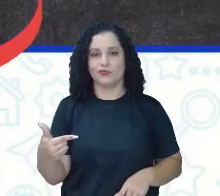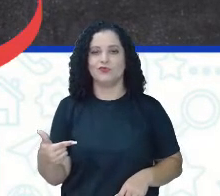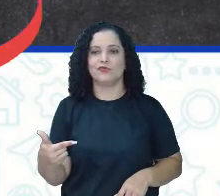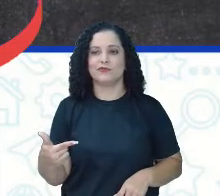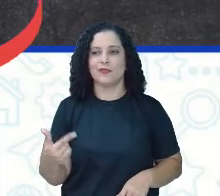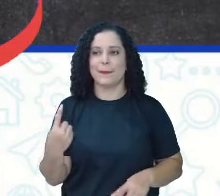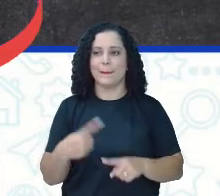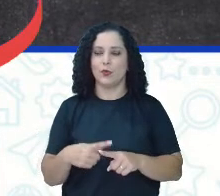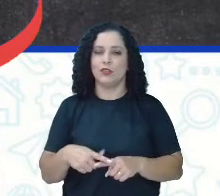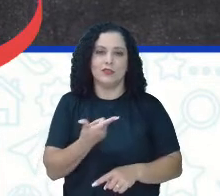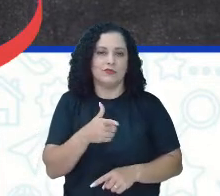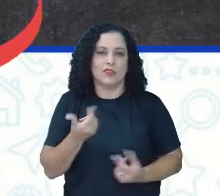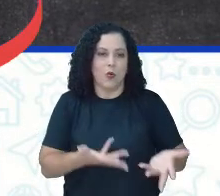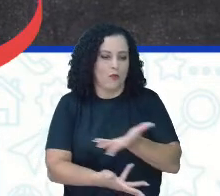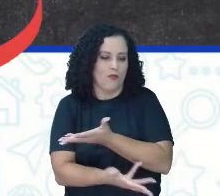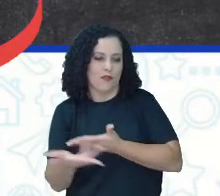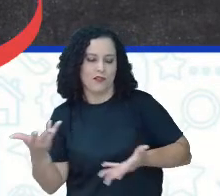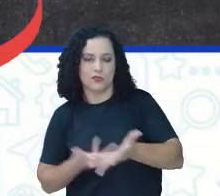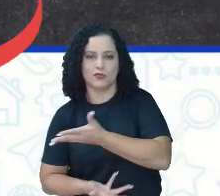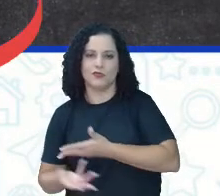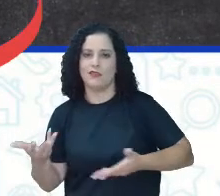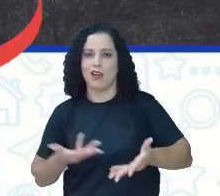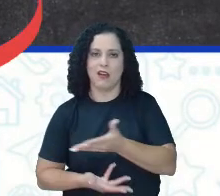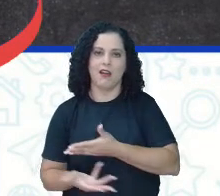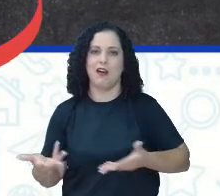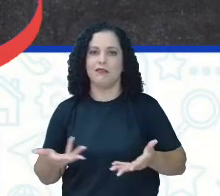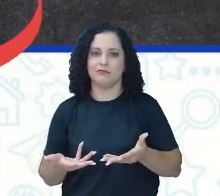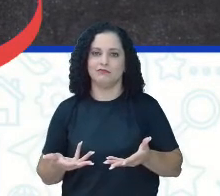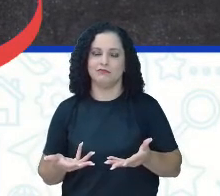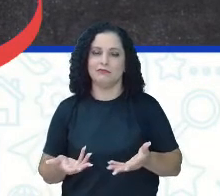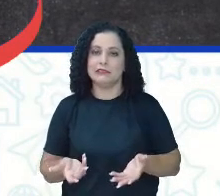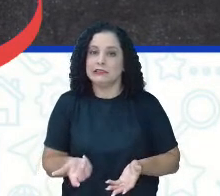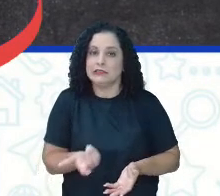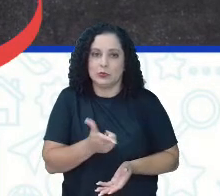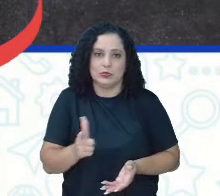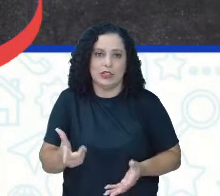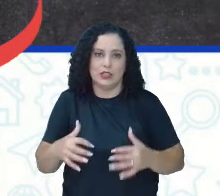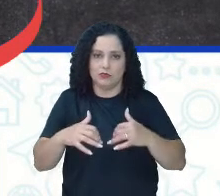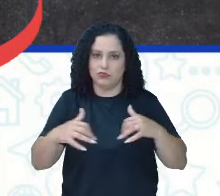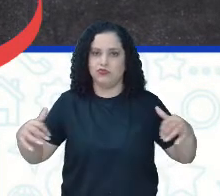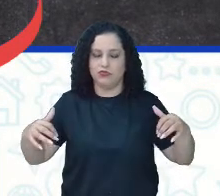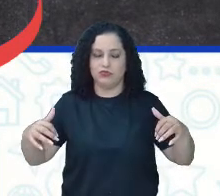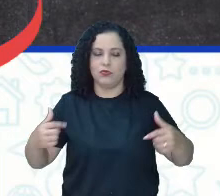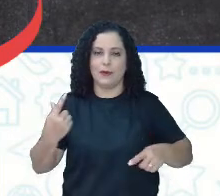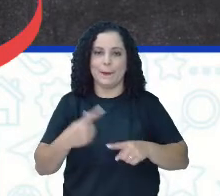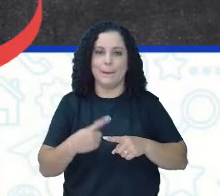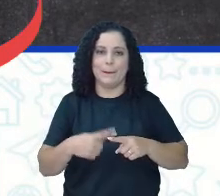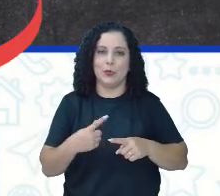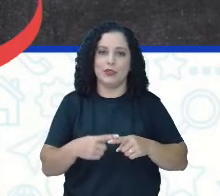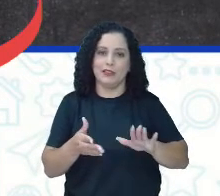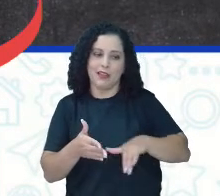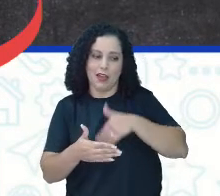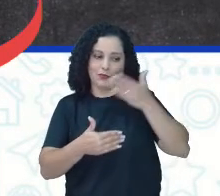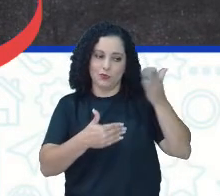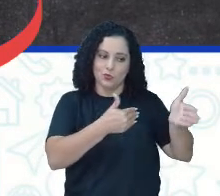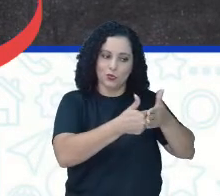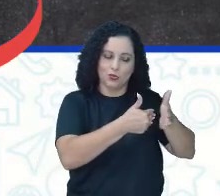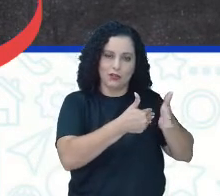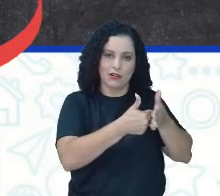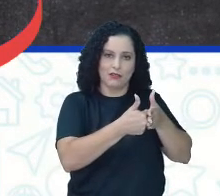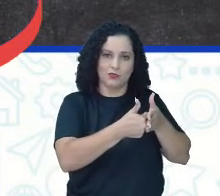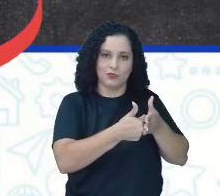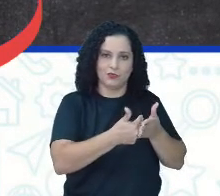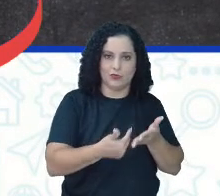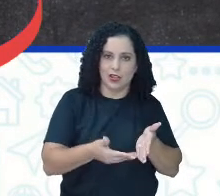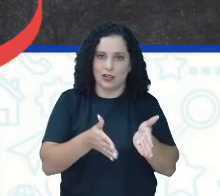que a gente está utilizando com os dois vértices adjacentes, com os dois vértices que estão do lado, certo? Porque se